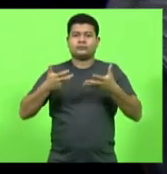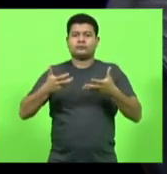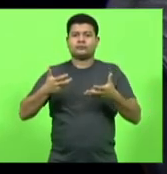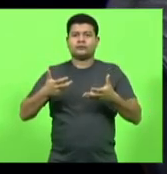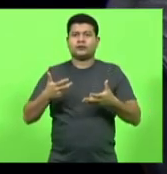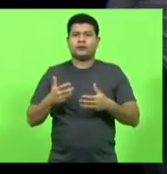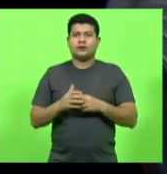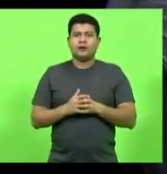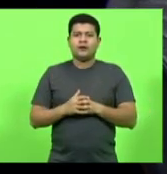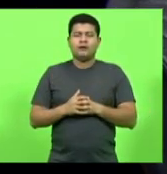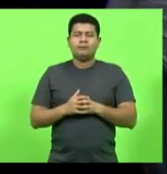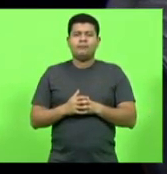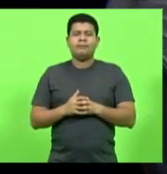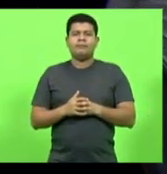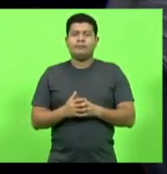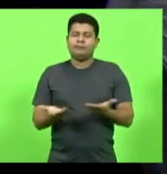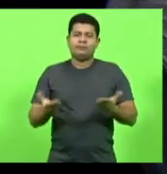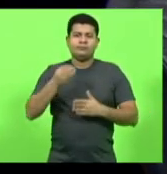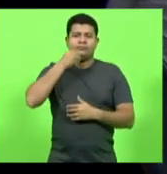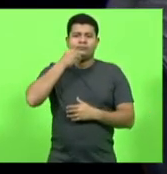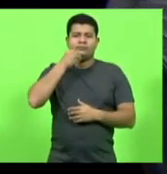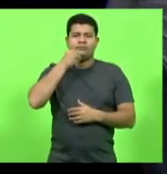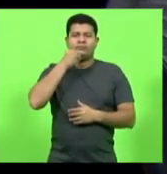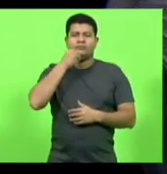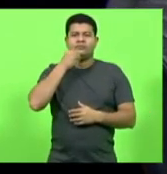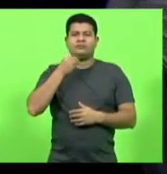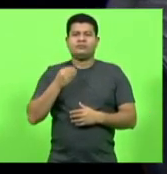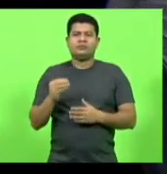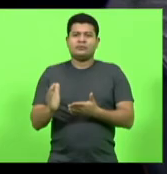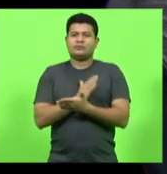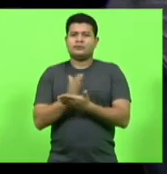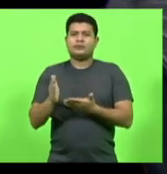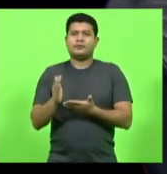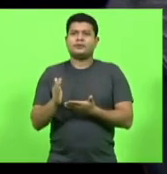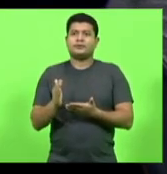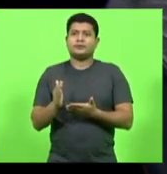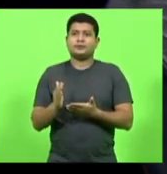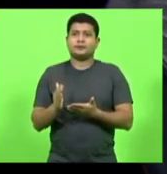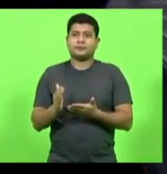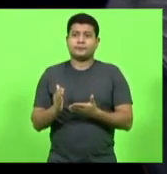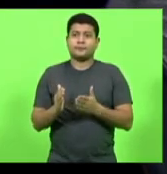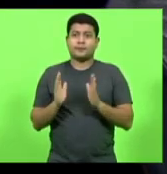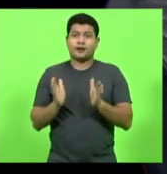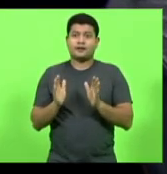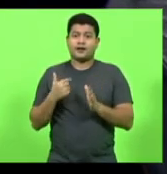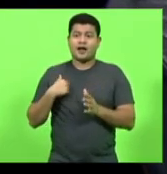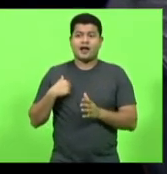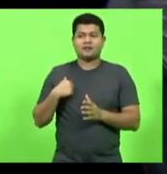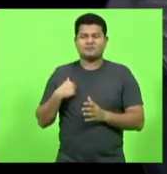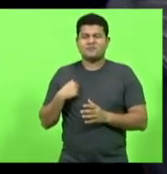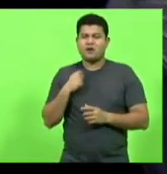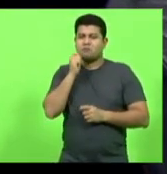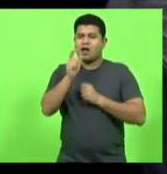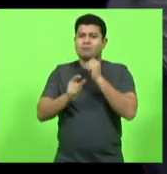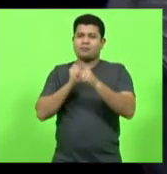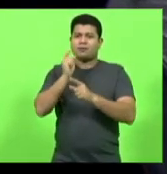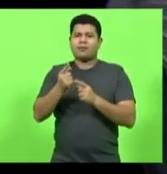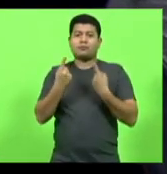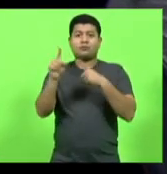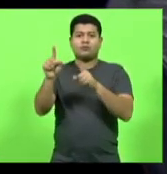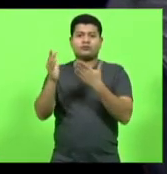porque, obviamente, que talvez alguns estejam já apostando que eu vou fazer críticas ao Bolsonaro,